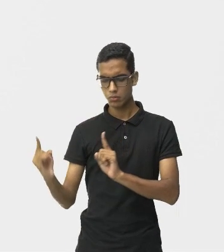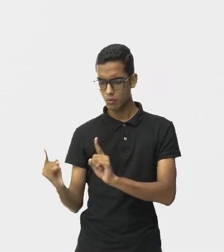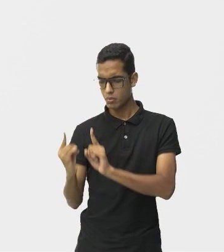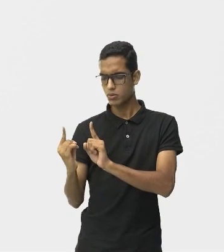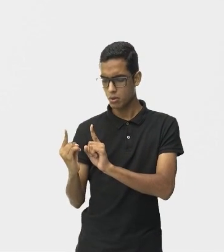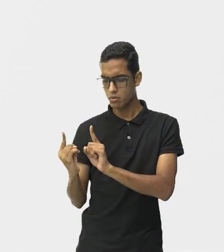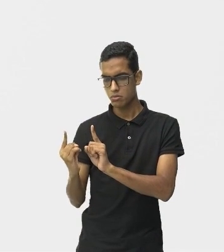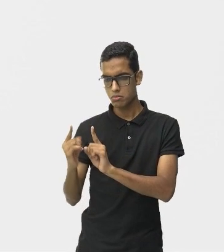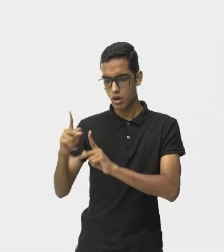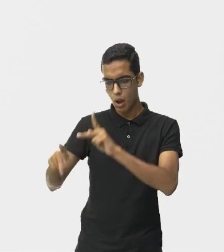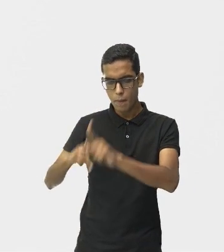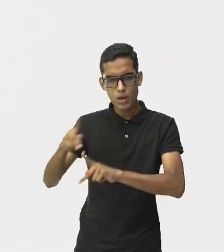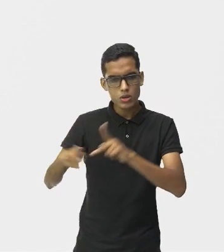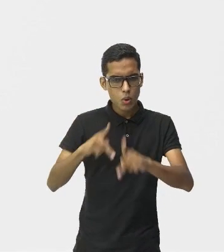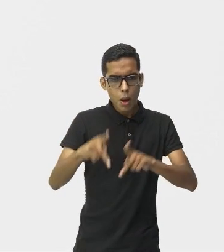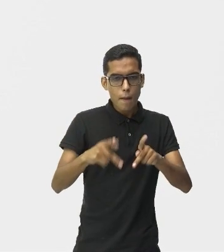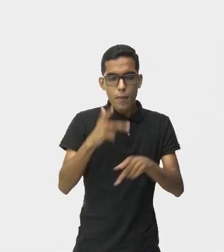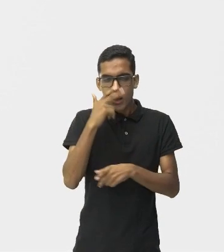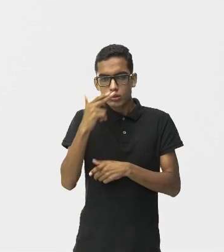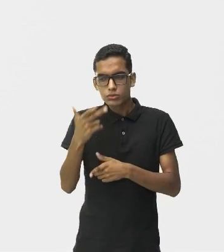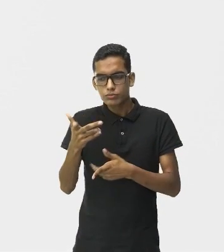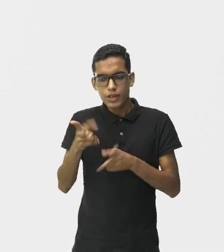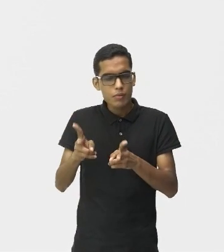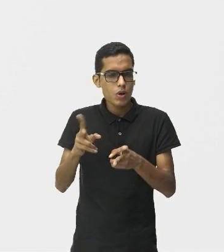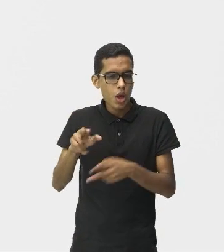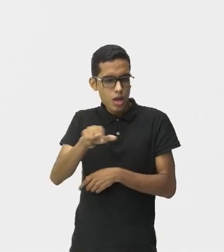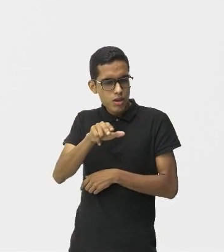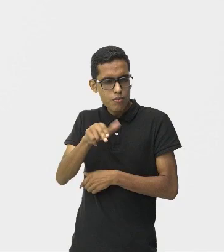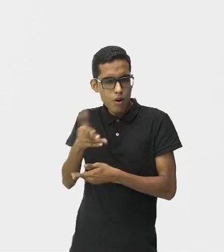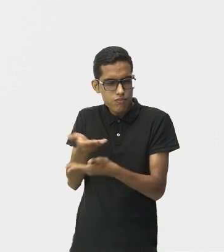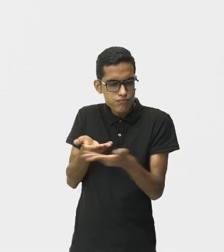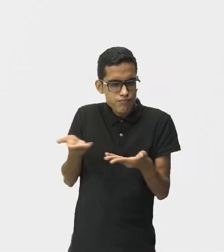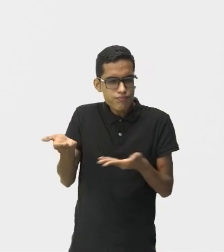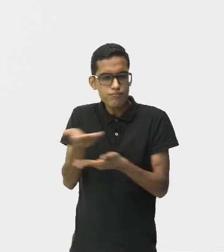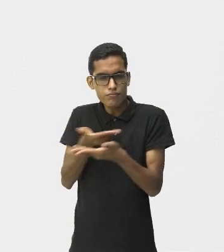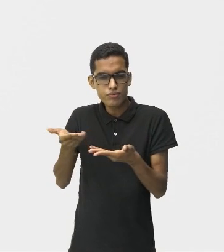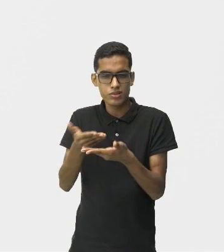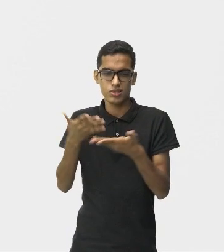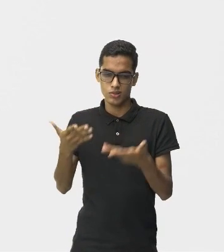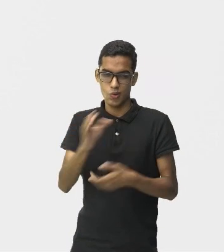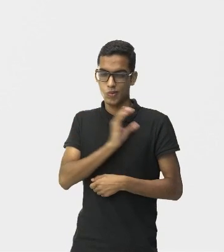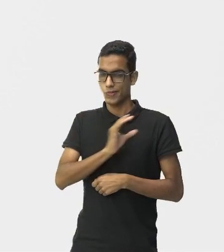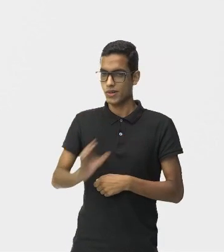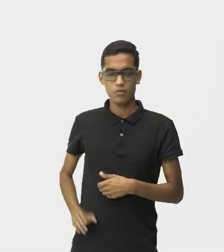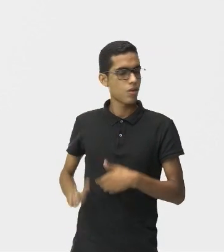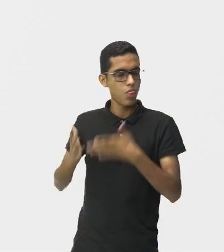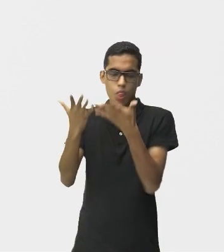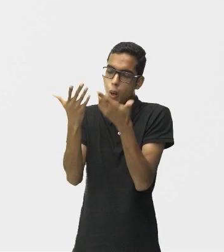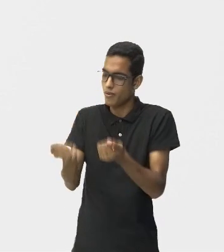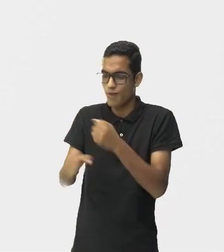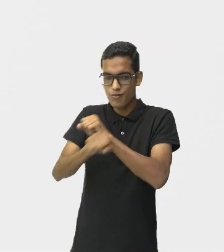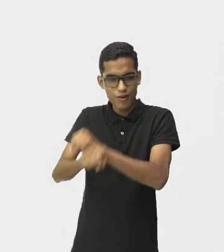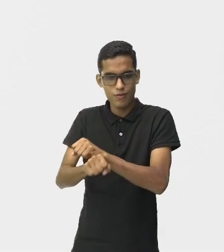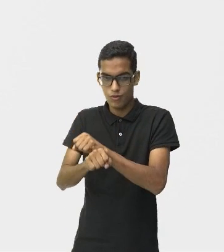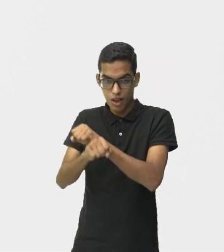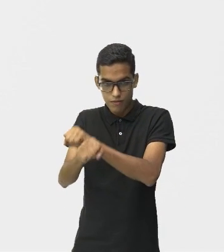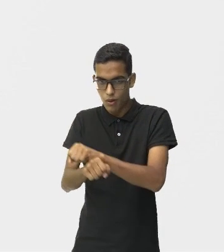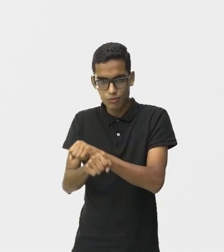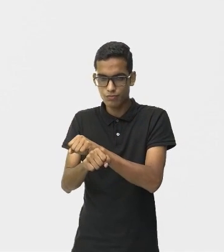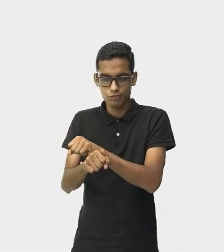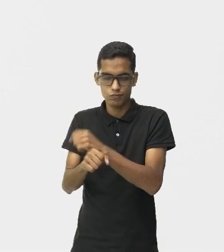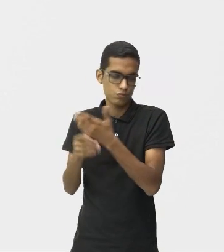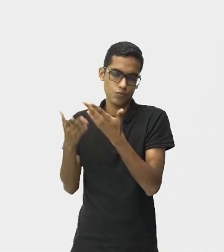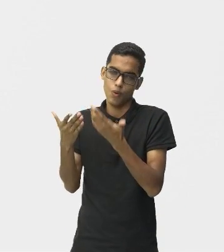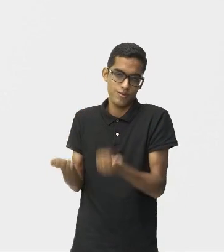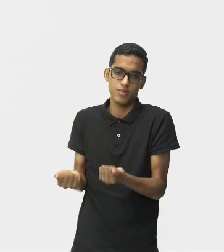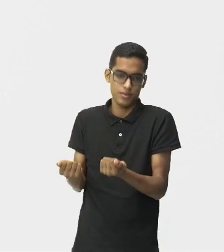irmão, o indivíduo convertido ao cristianismo não mais aceitava a escravidão como prática aceitável. A gente